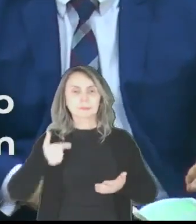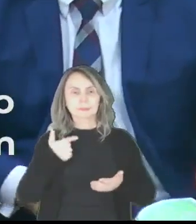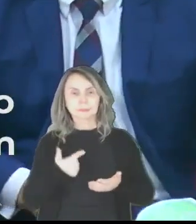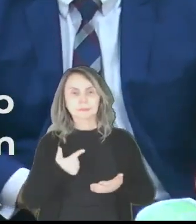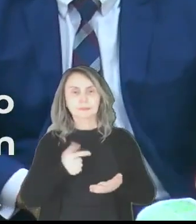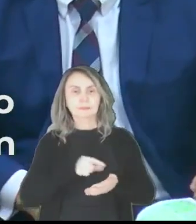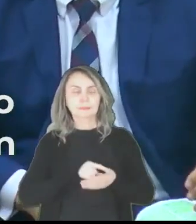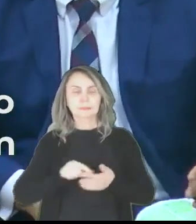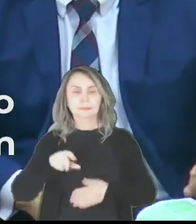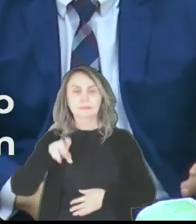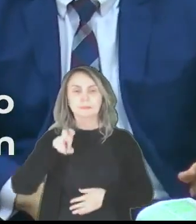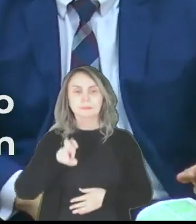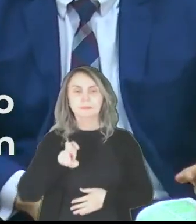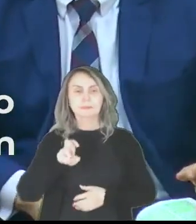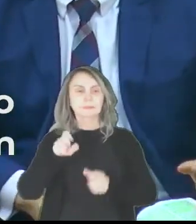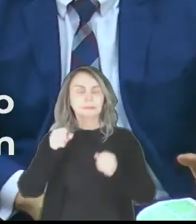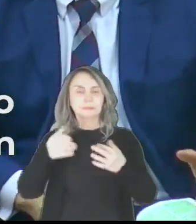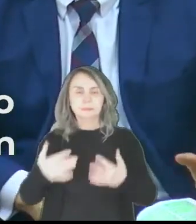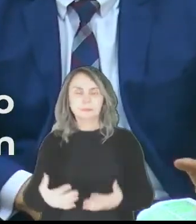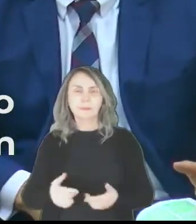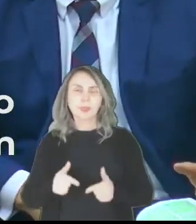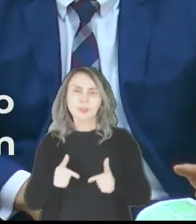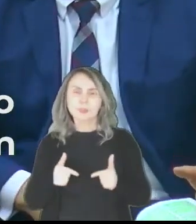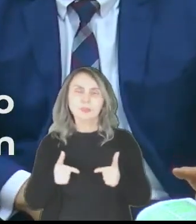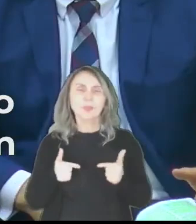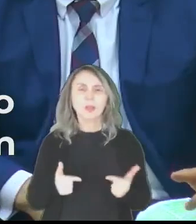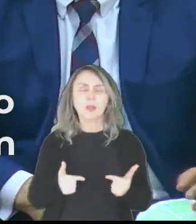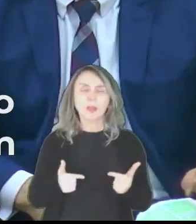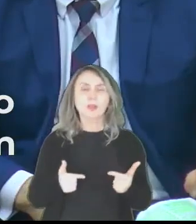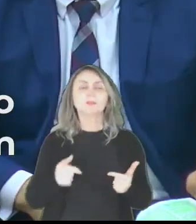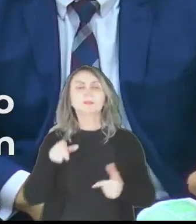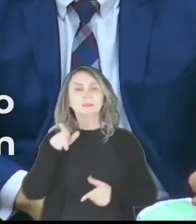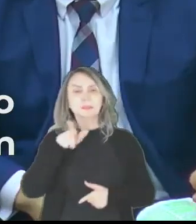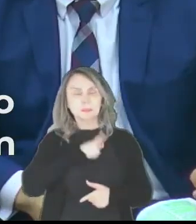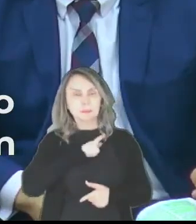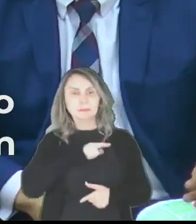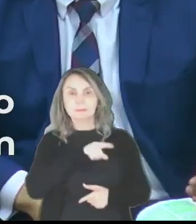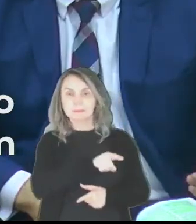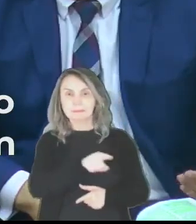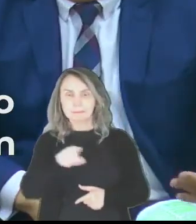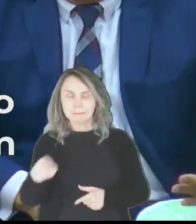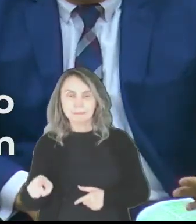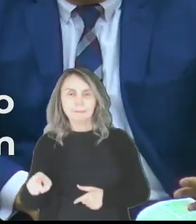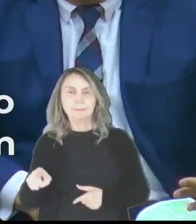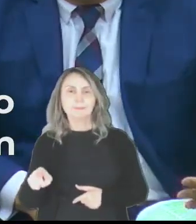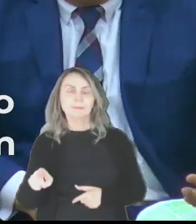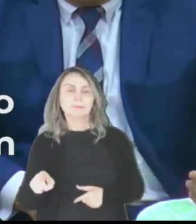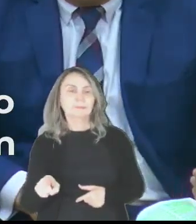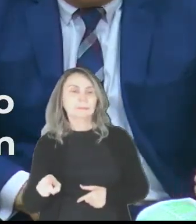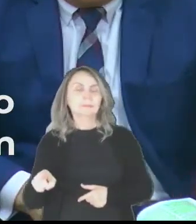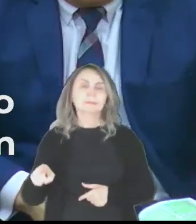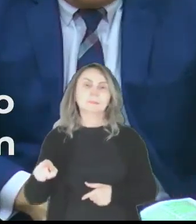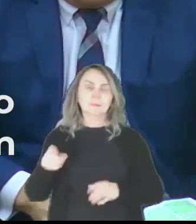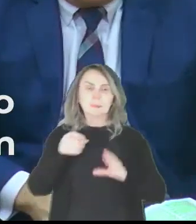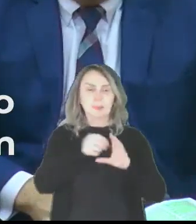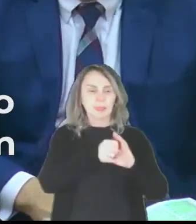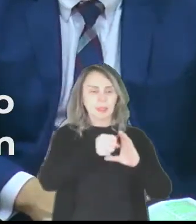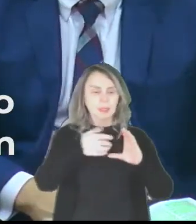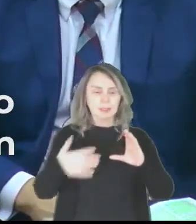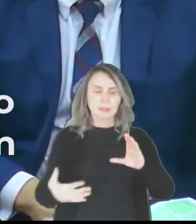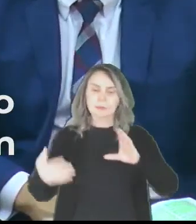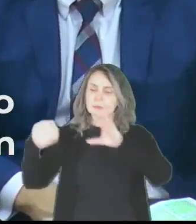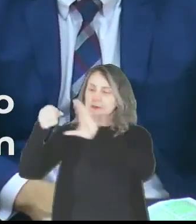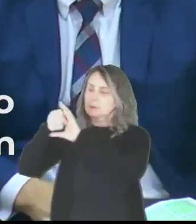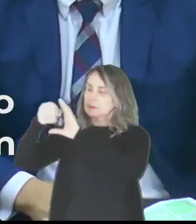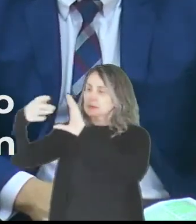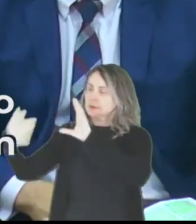5 diz assim: de sorte que haja em vós, disse Paulo, o mesmo sentimento que houve também em quem,